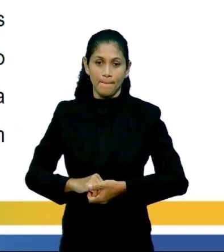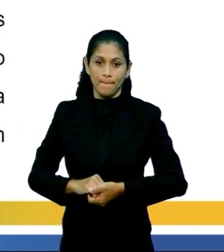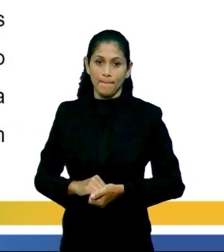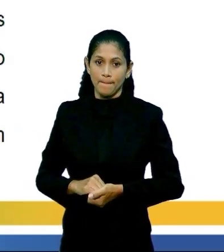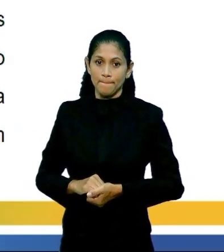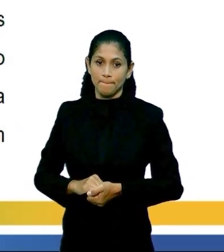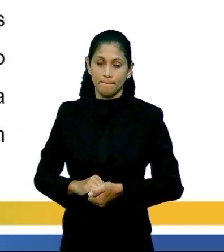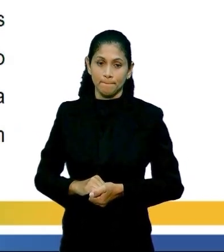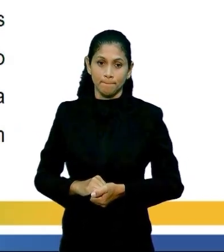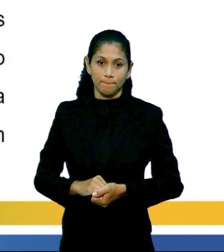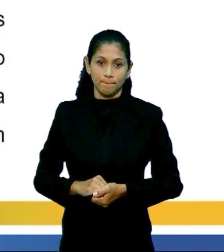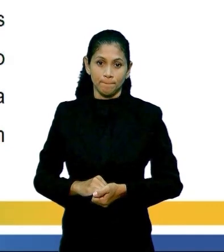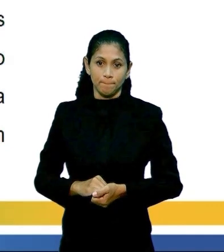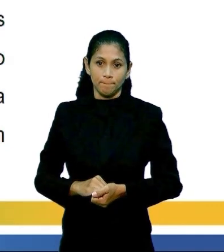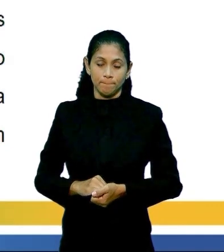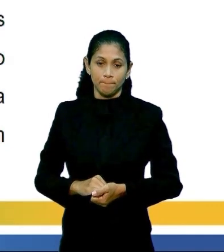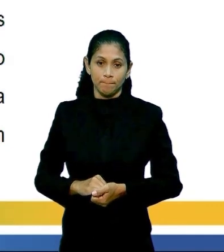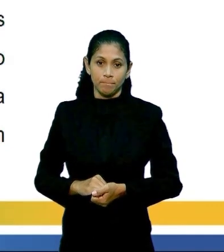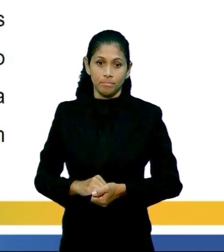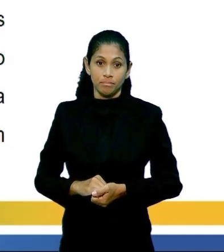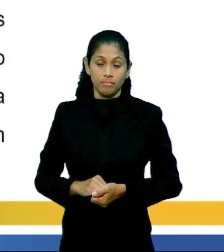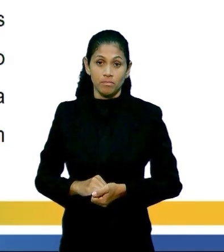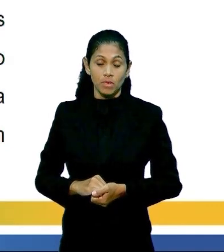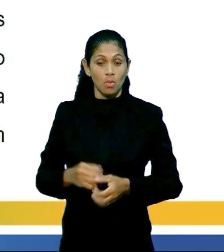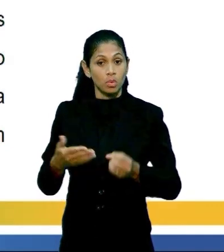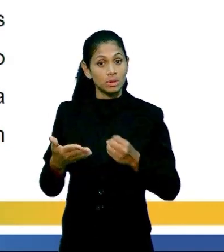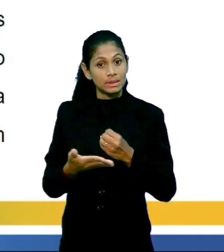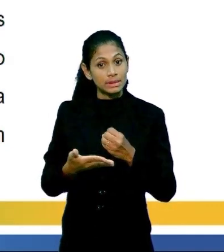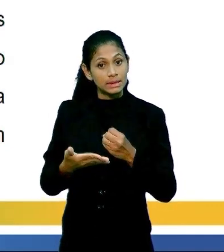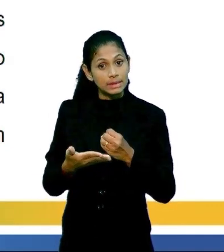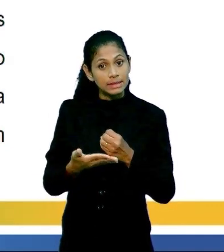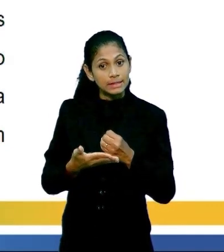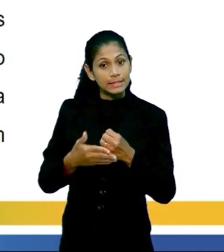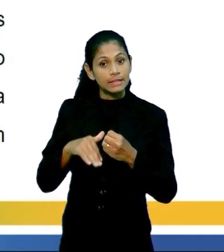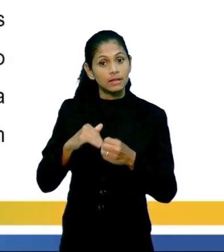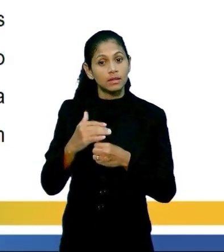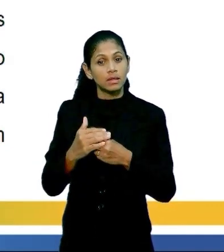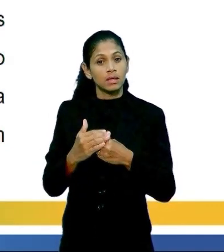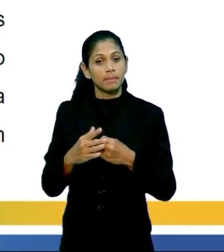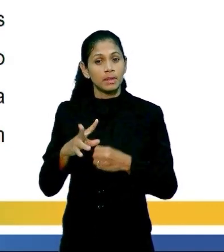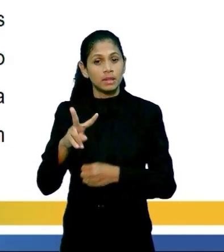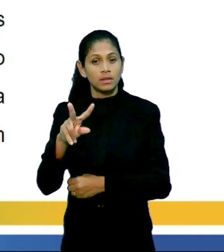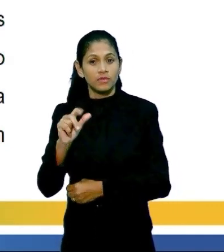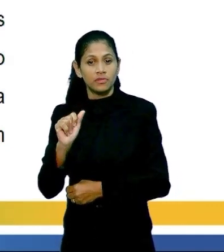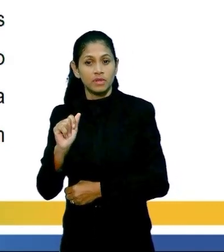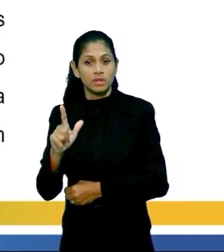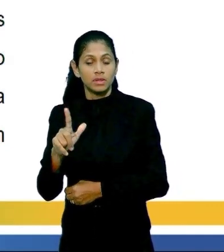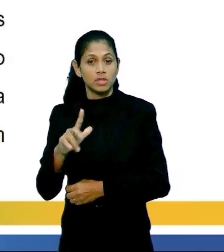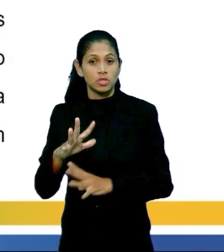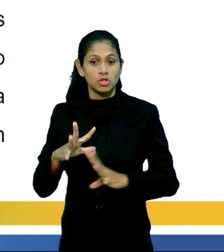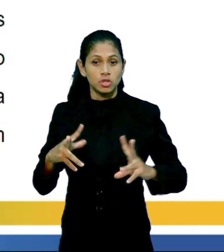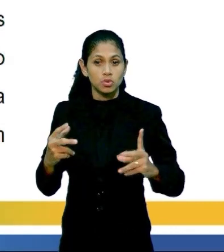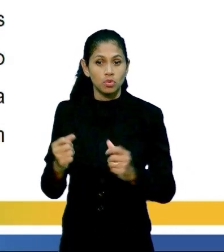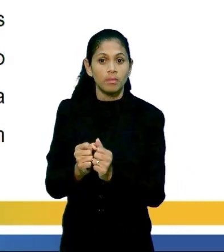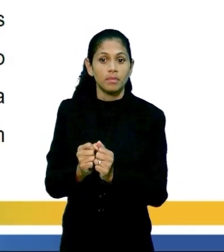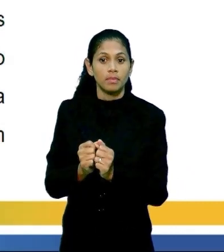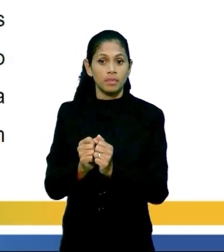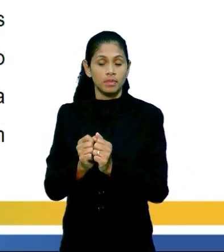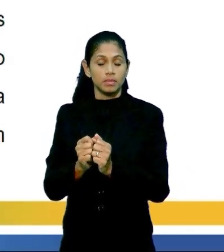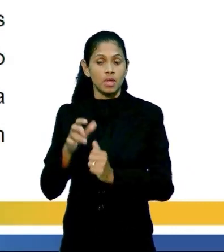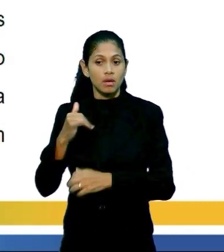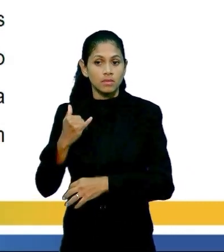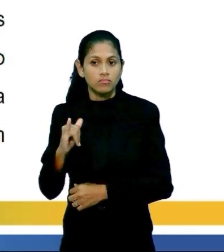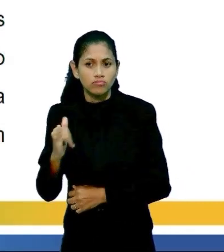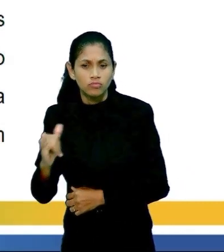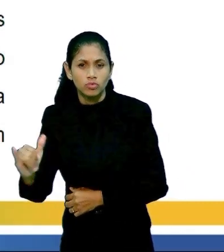ligações químicas? Por terem camada de valência completa, alta energia de ionização e